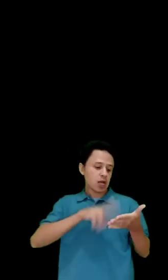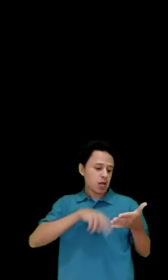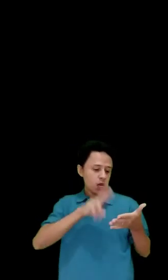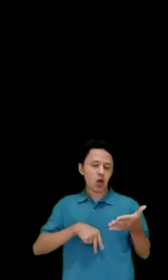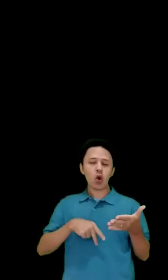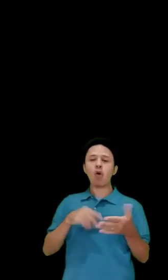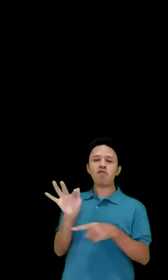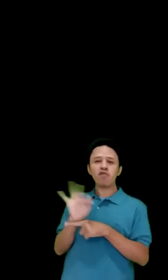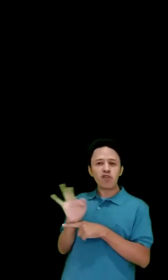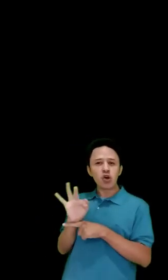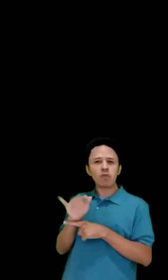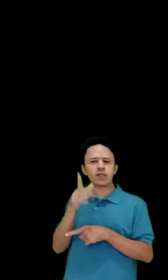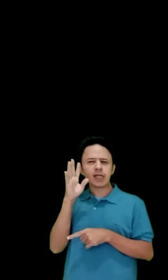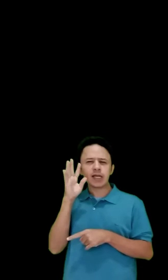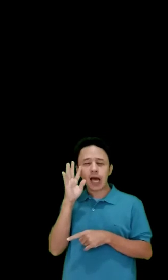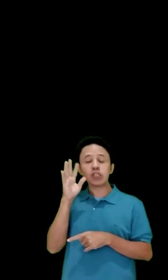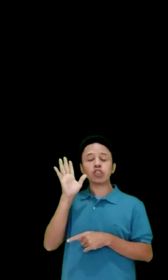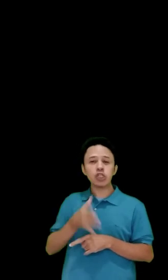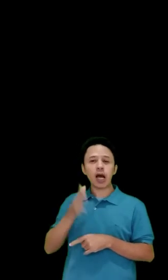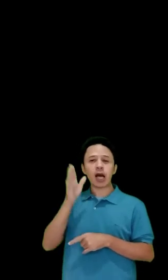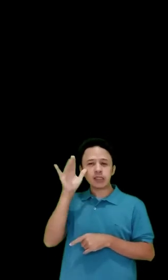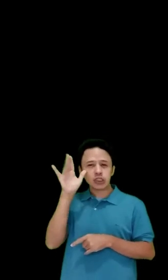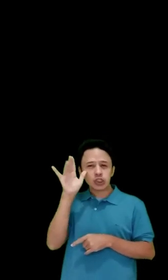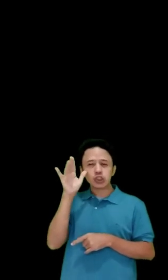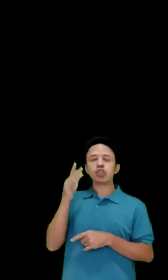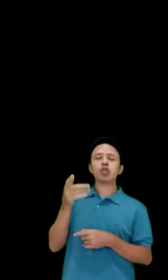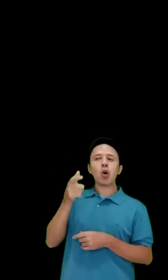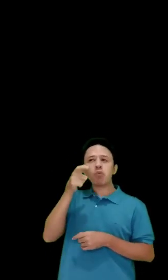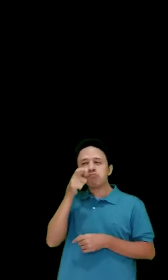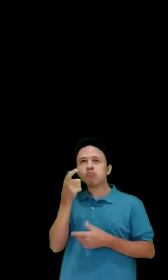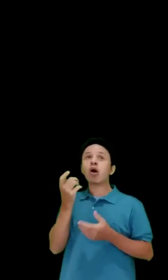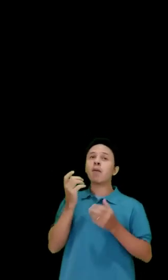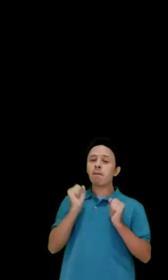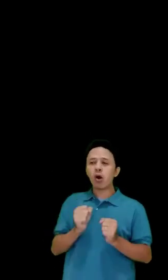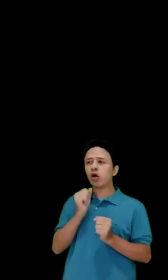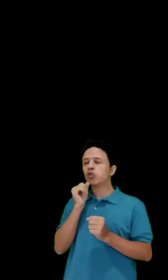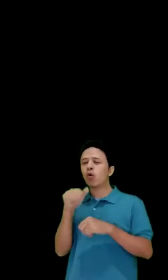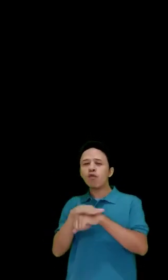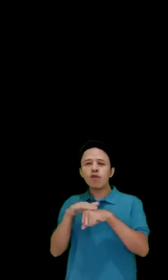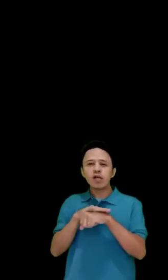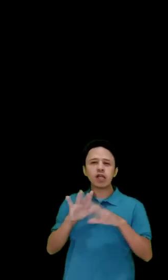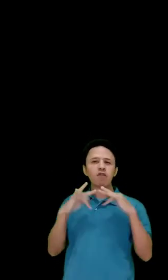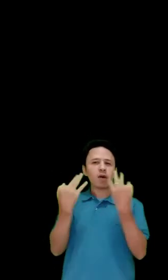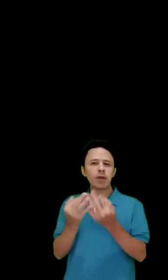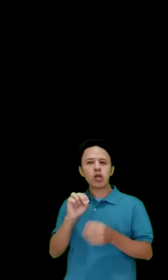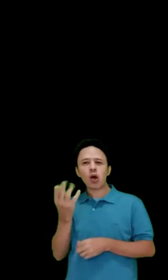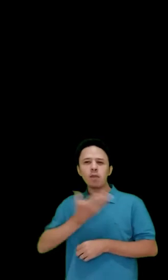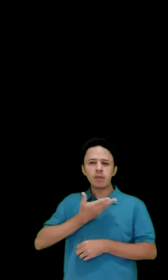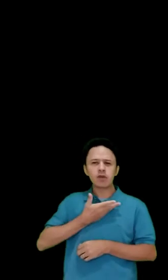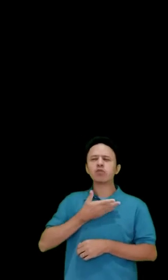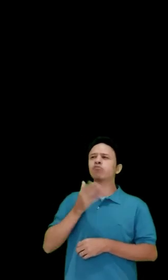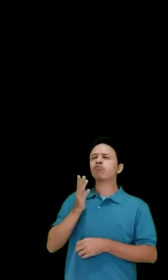você lê ou nos filmes que você assiste é comentando com seus amigos ou com seus familiares, conversando sobre o que